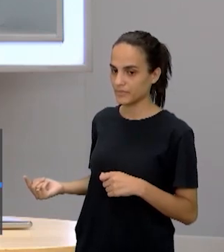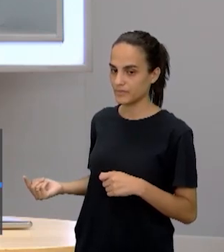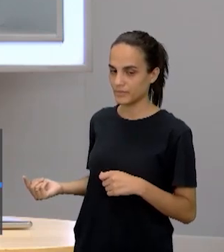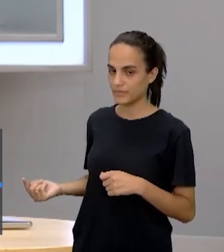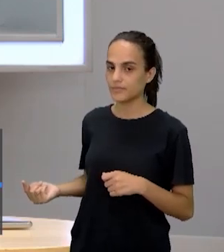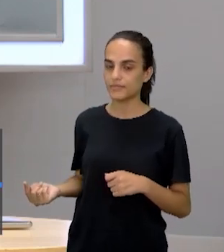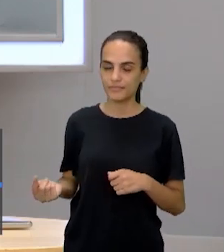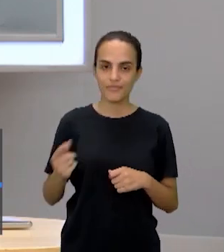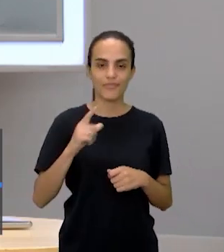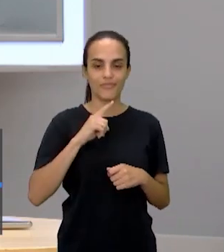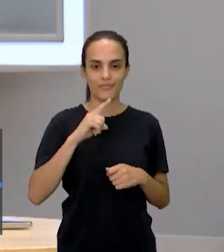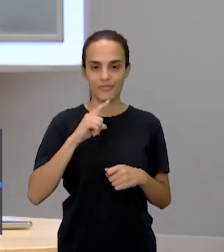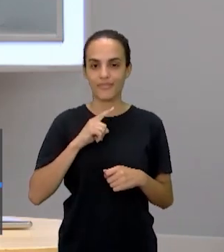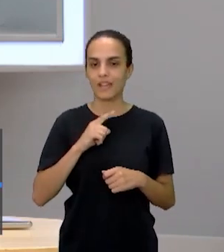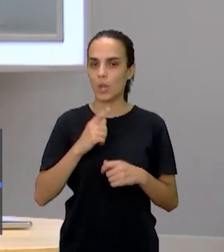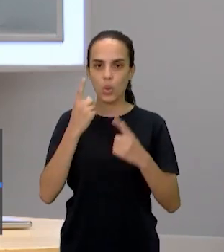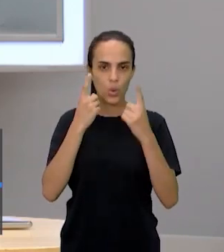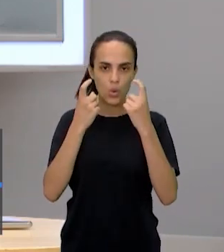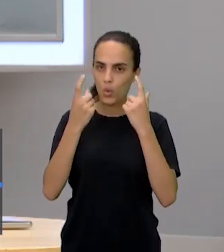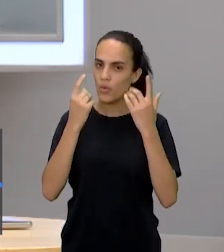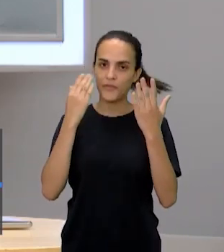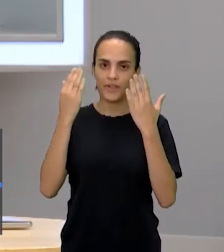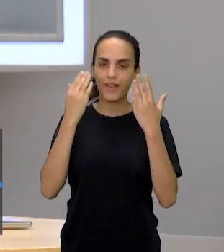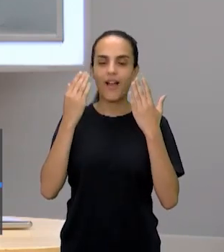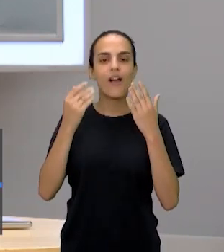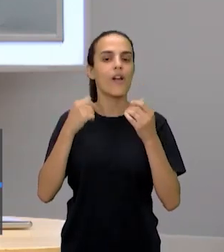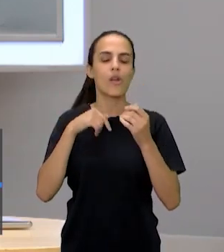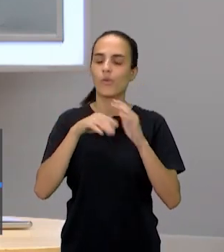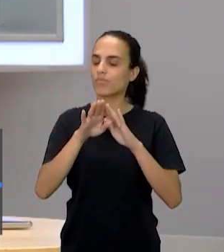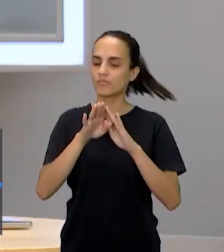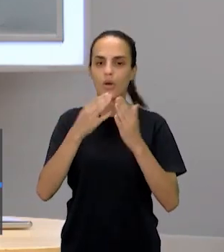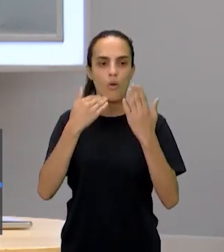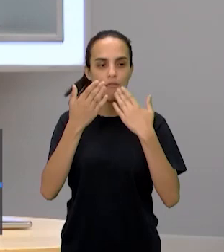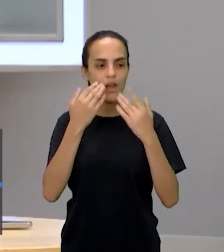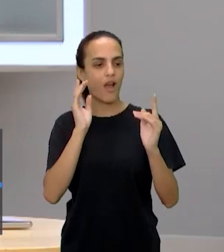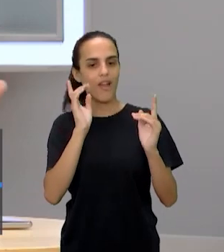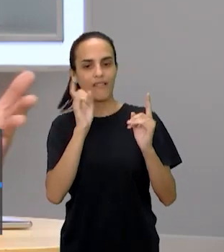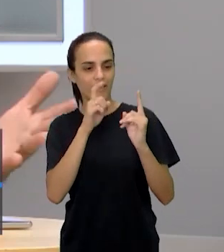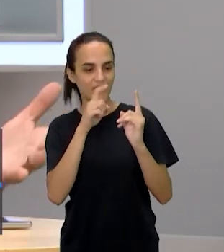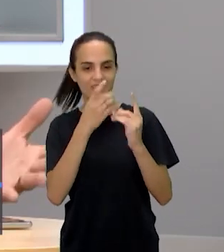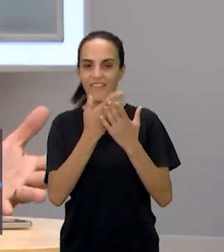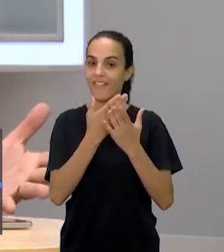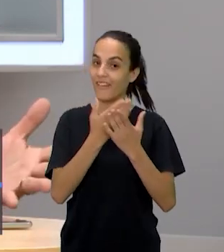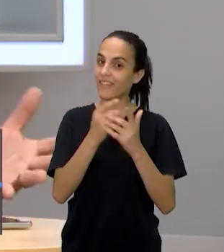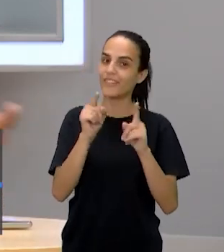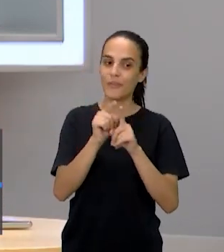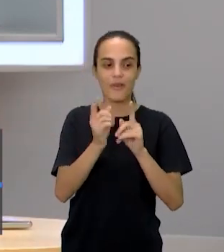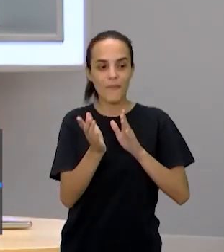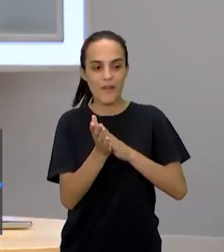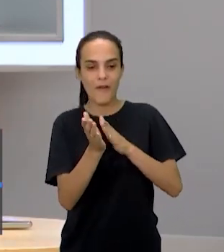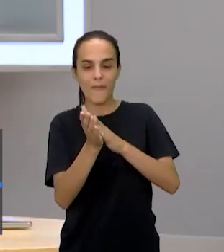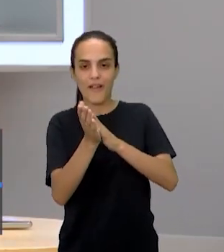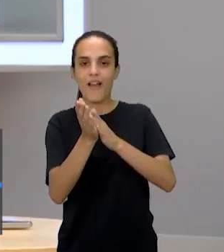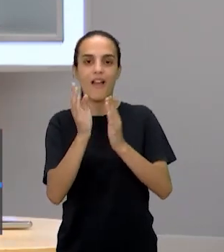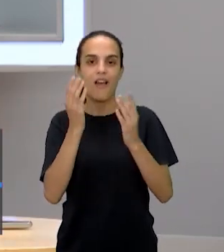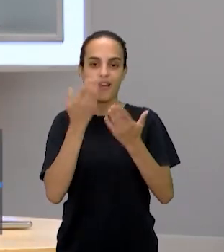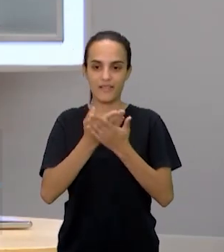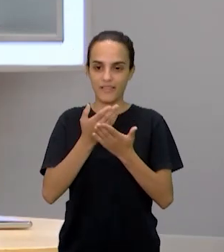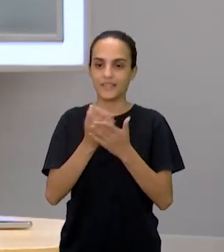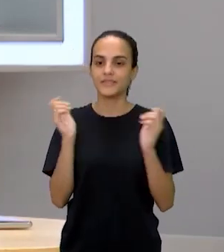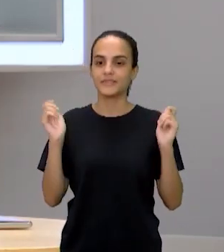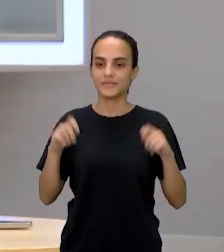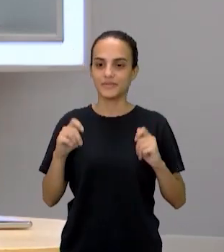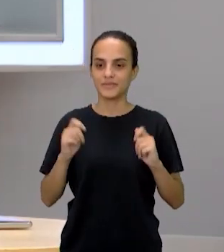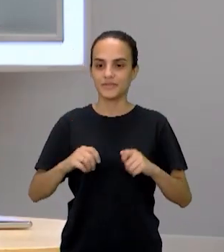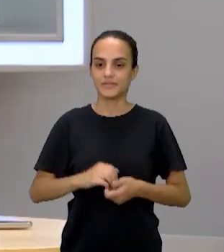CMSP_EM, nós estamos lá para tirar qualquer dúvida, conversar, criticarem a aula, a gente está lá para ouvir, elogiarem a aula, a gente gosta também, tá certo? Então,